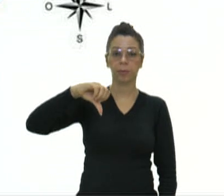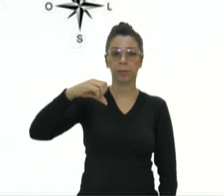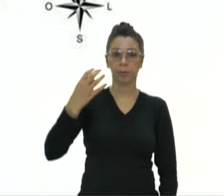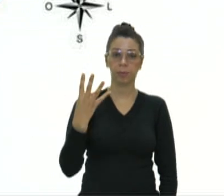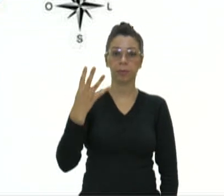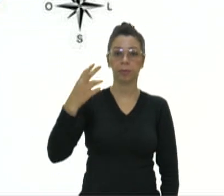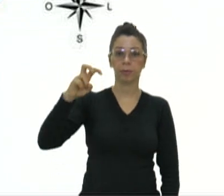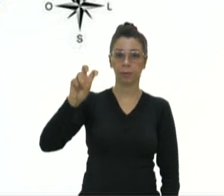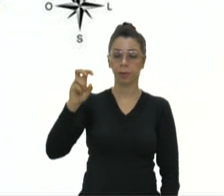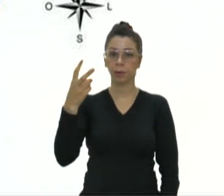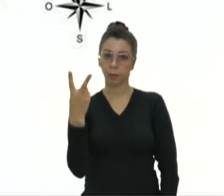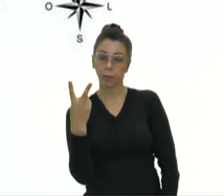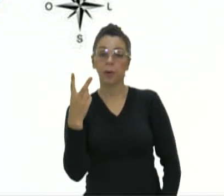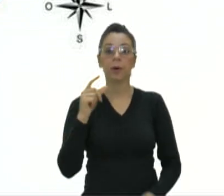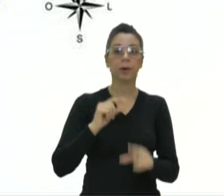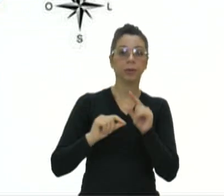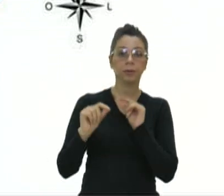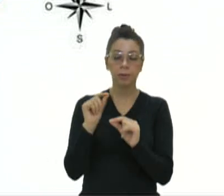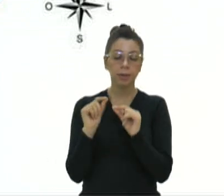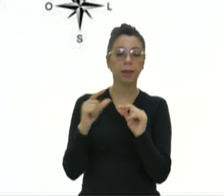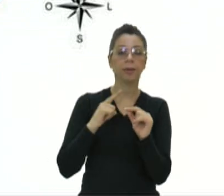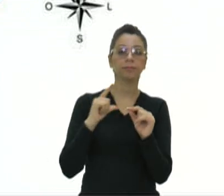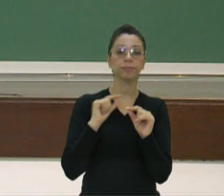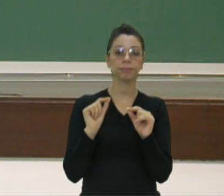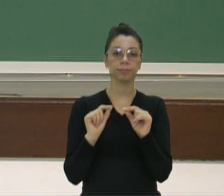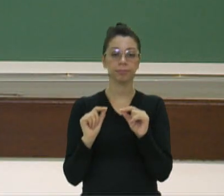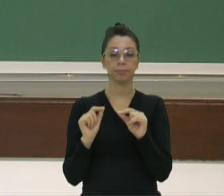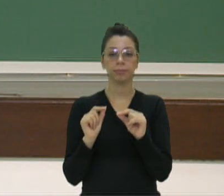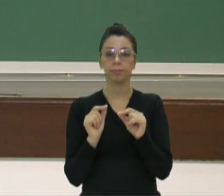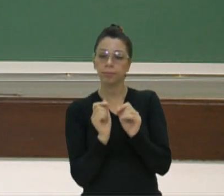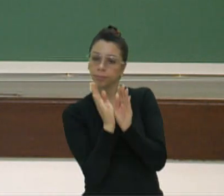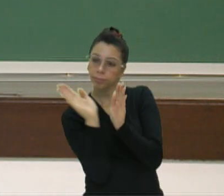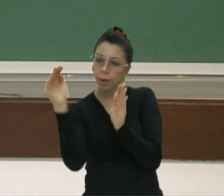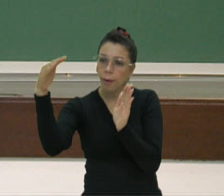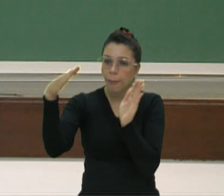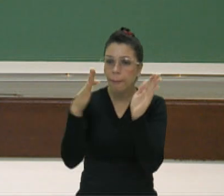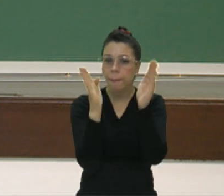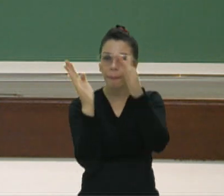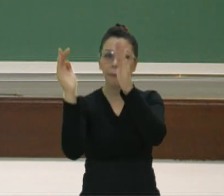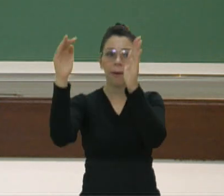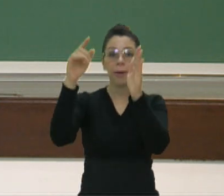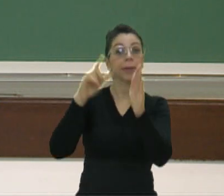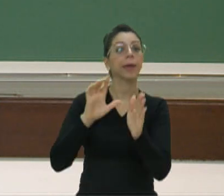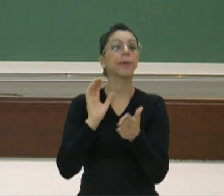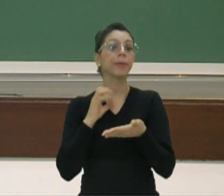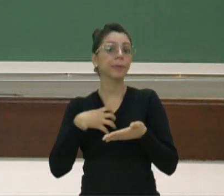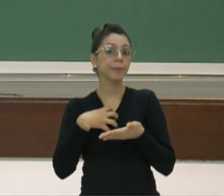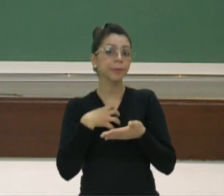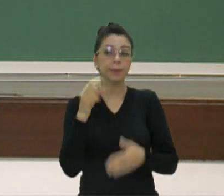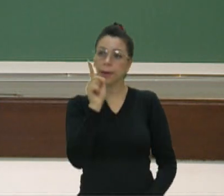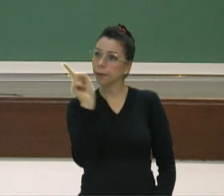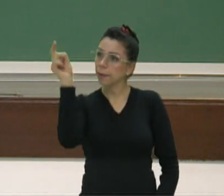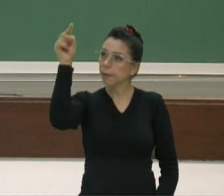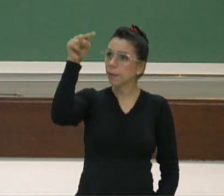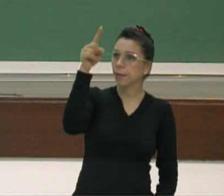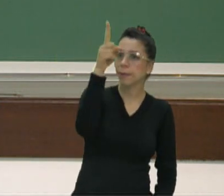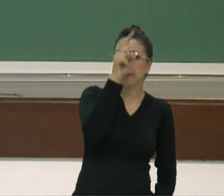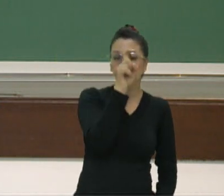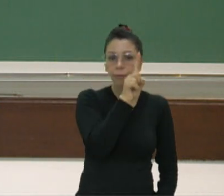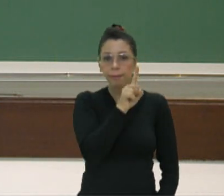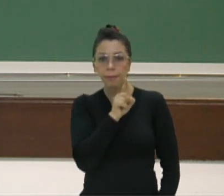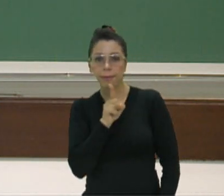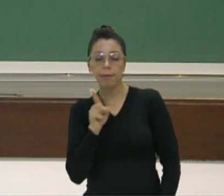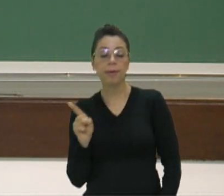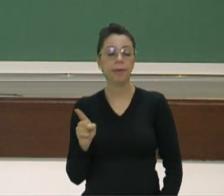ele faz uma abordagem muito baseada nas formas. Então eu tenho as formas dos continentes